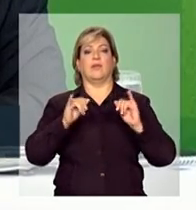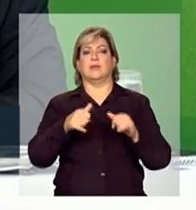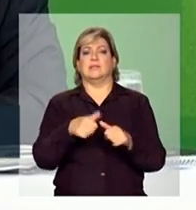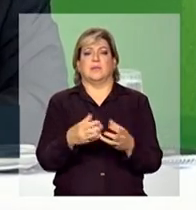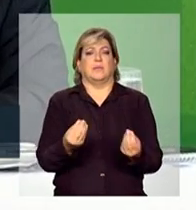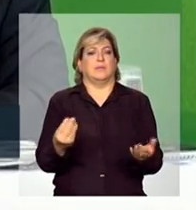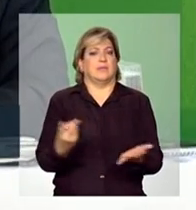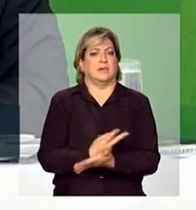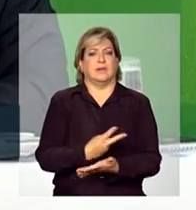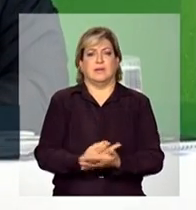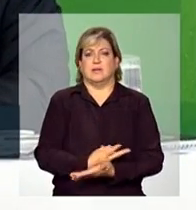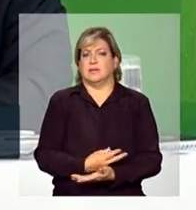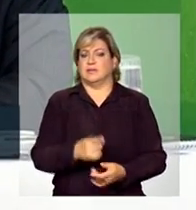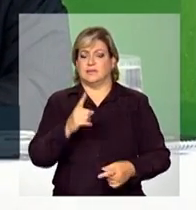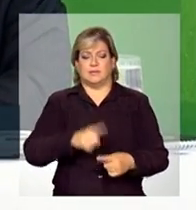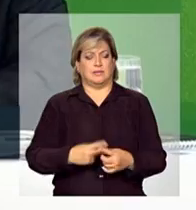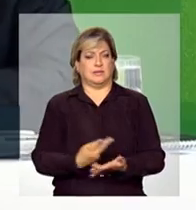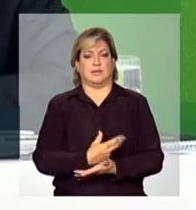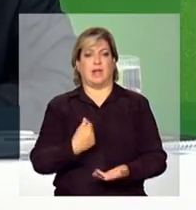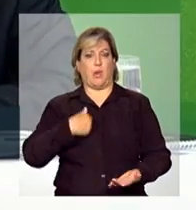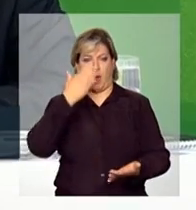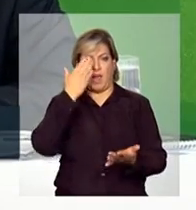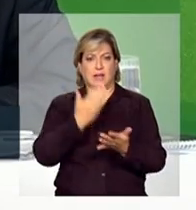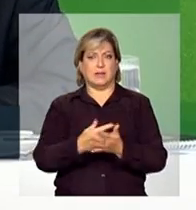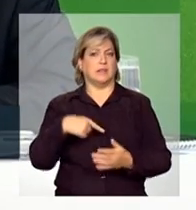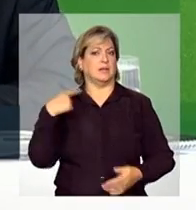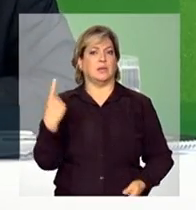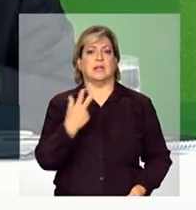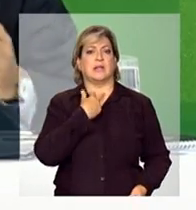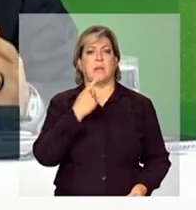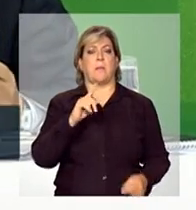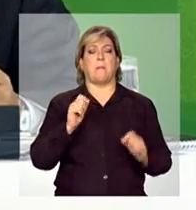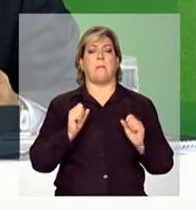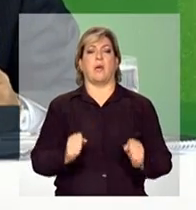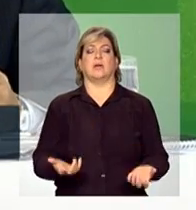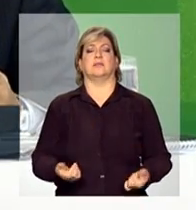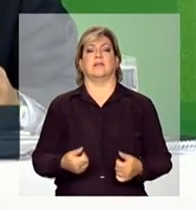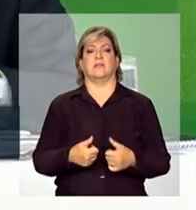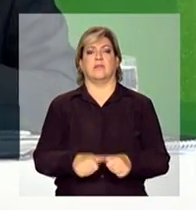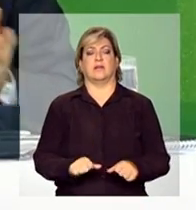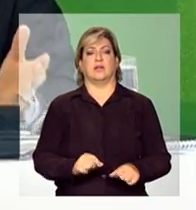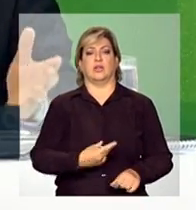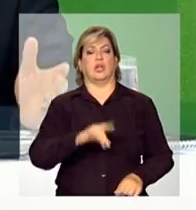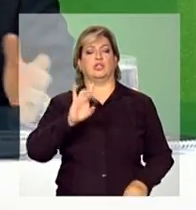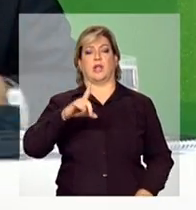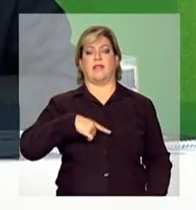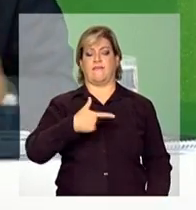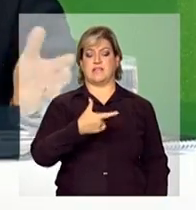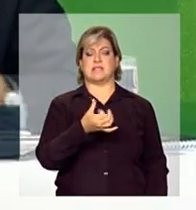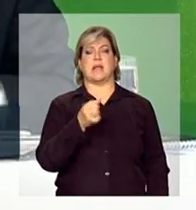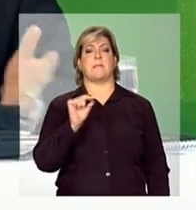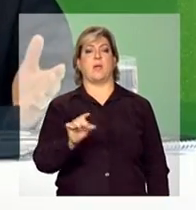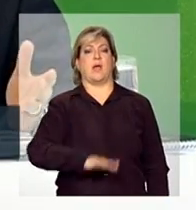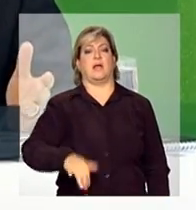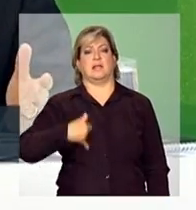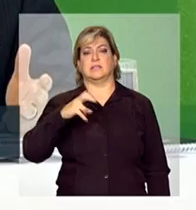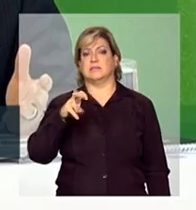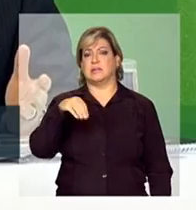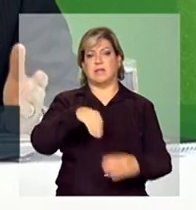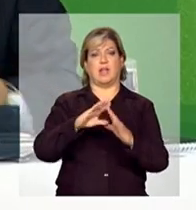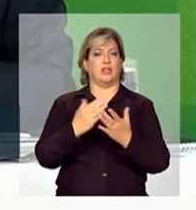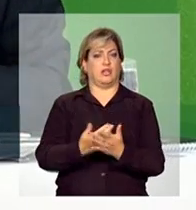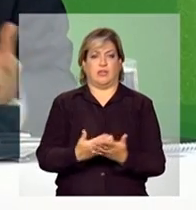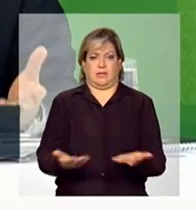completamente áveis eu não acredito que ninguém possa sustentar no Brasil que só tem 26.000 crianças com 5 anos na escola